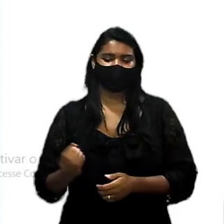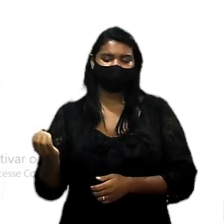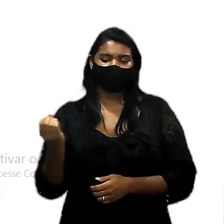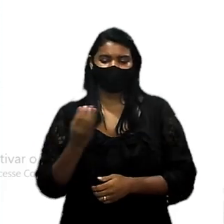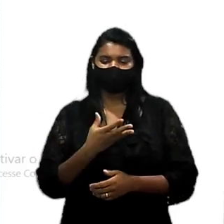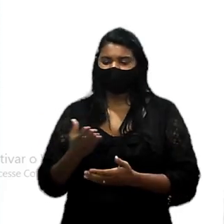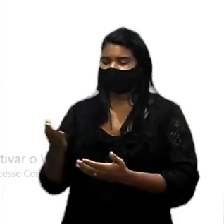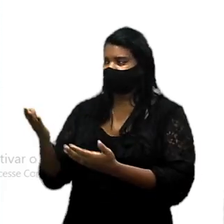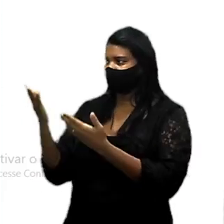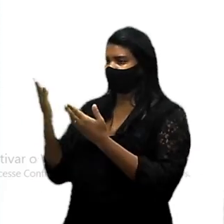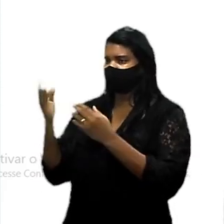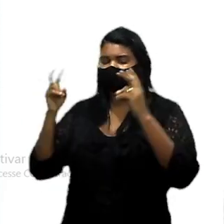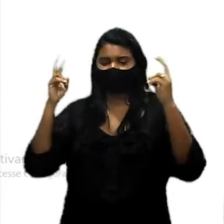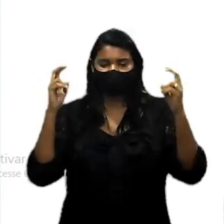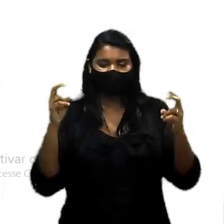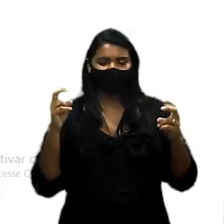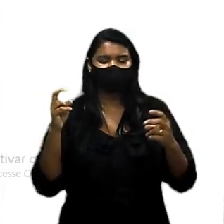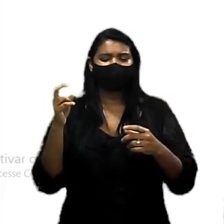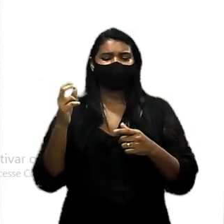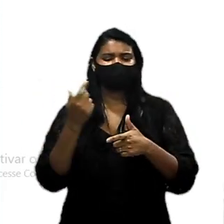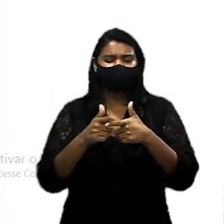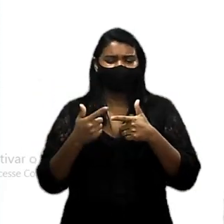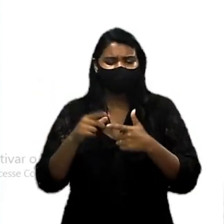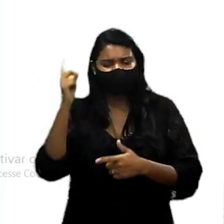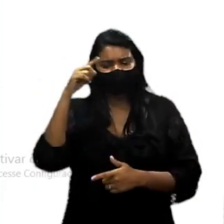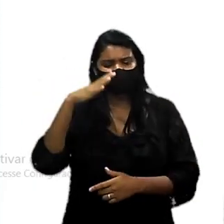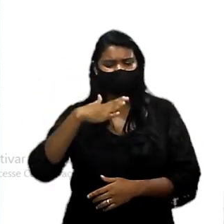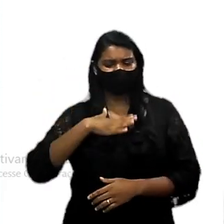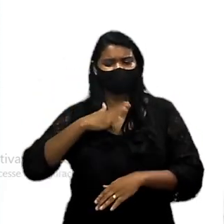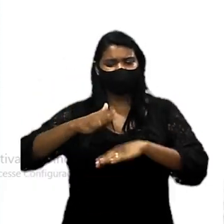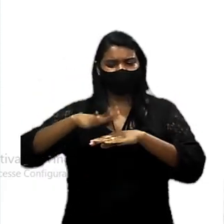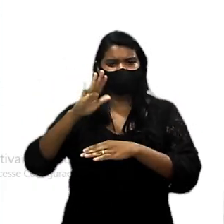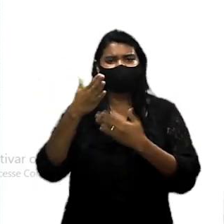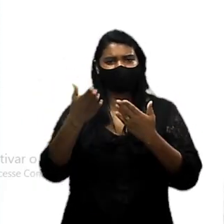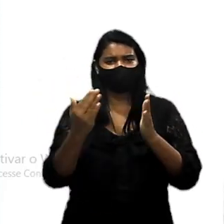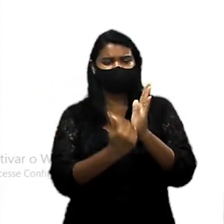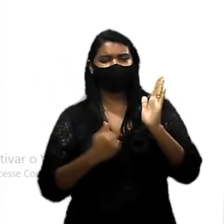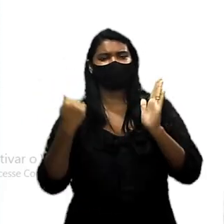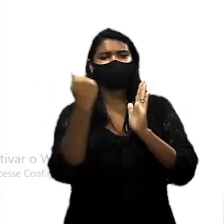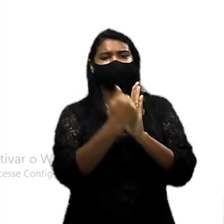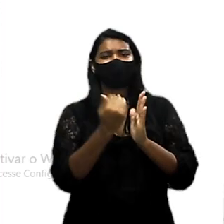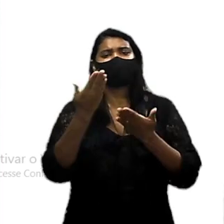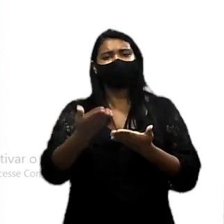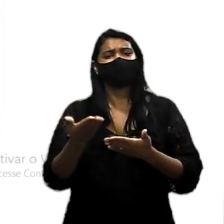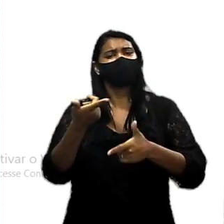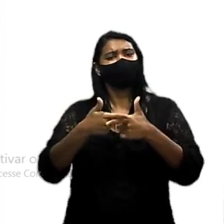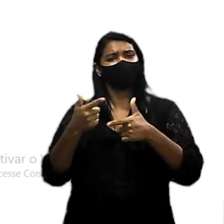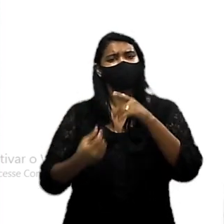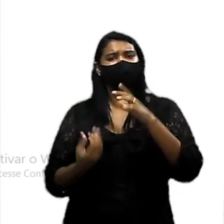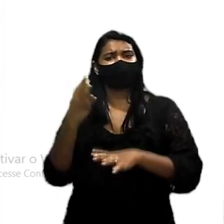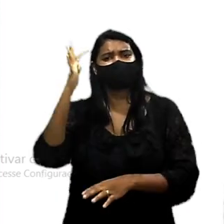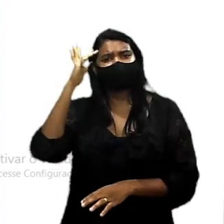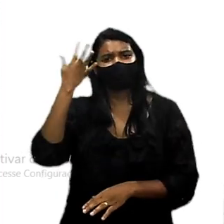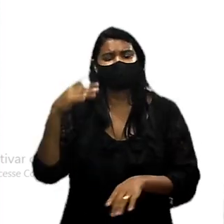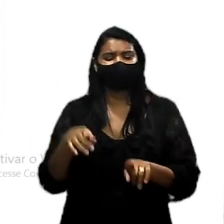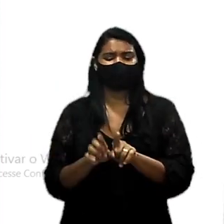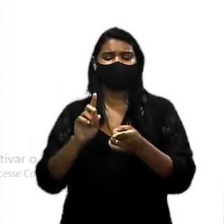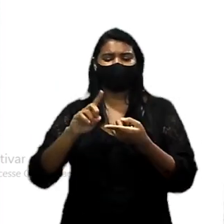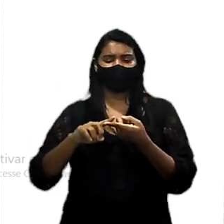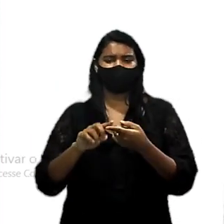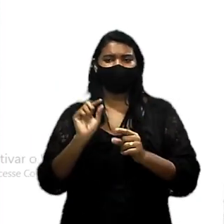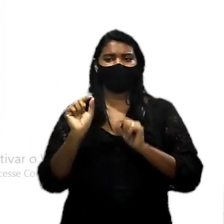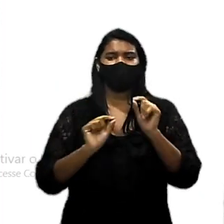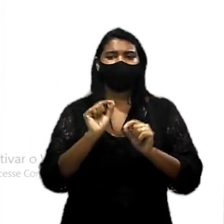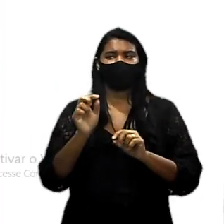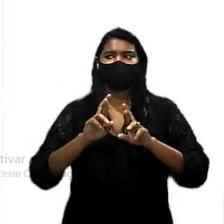que se apresentam são eu mais você versus o problema. Ou seja, a resolução